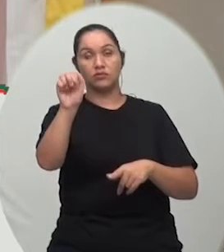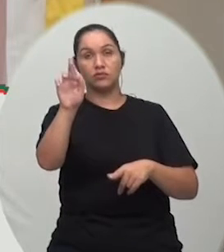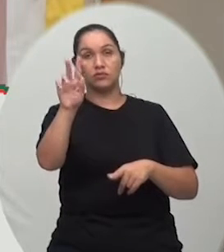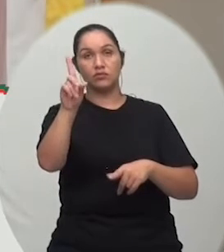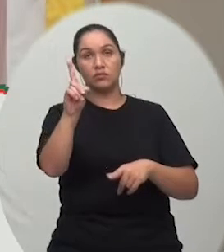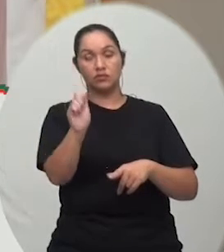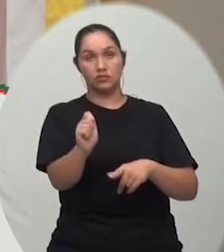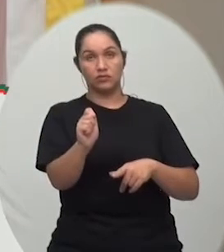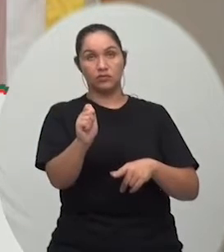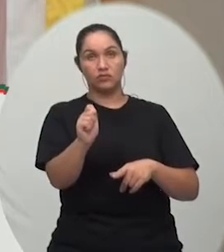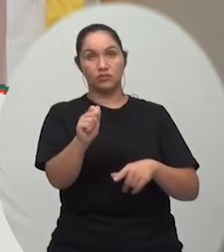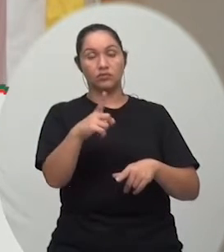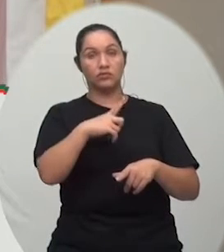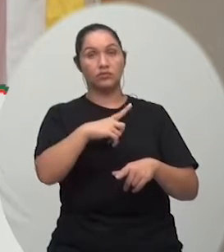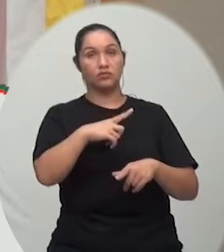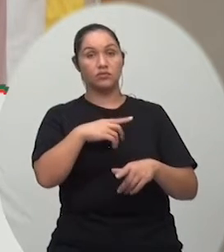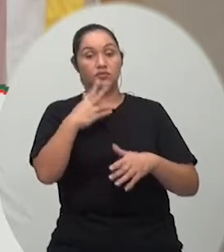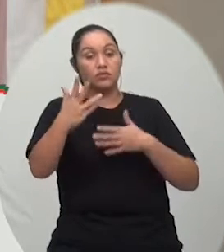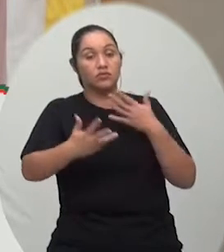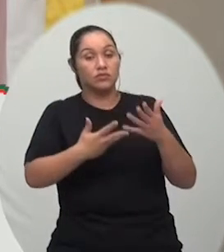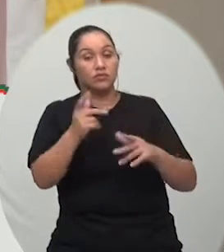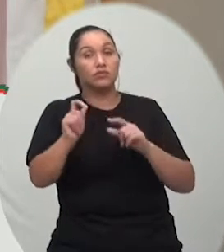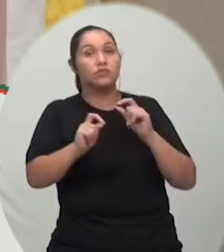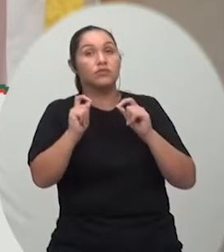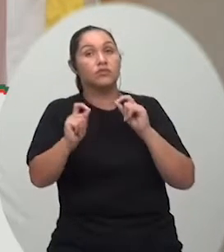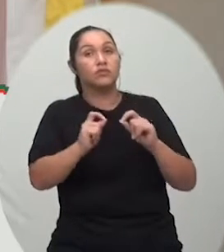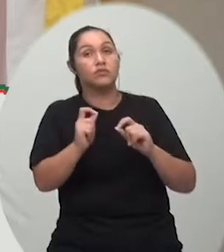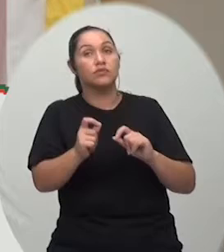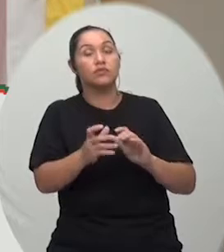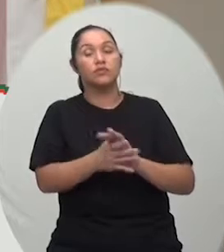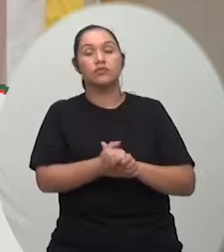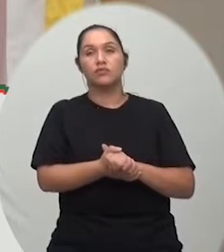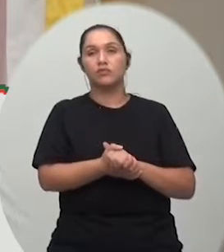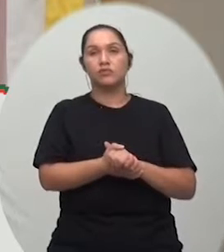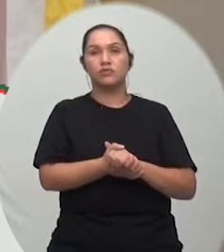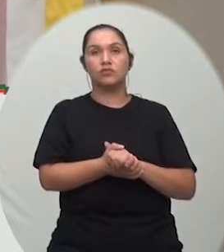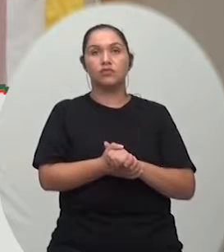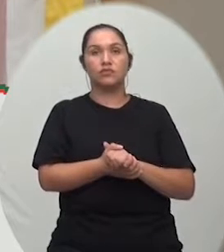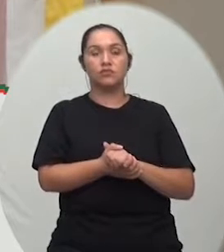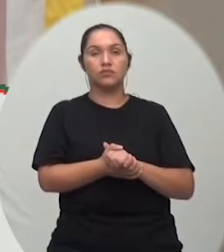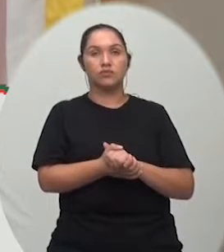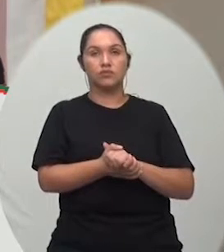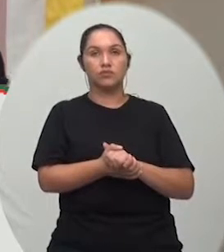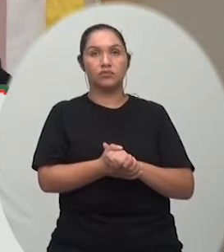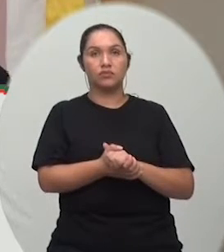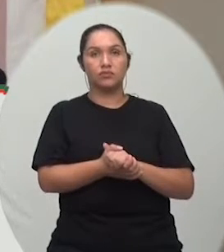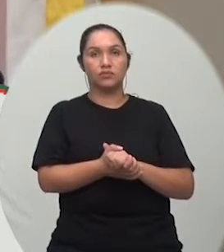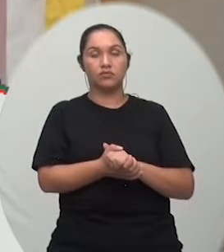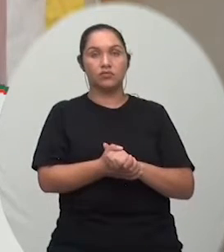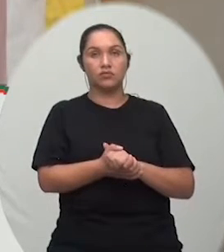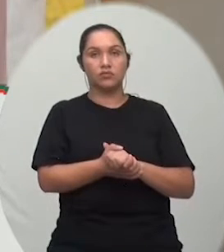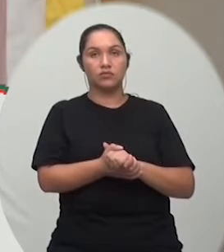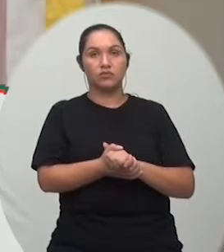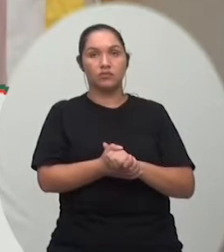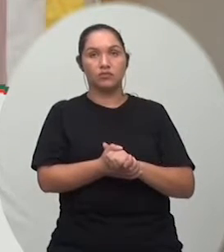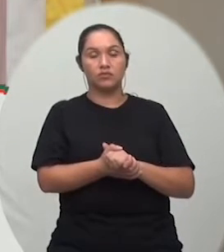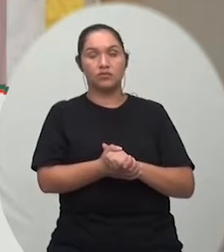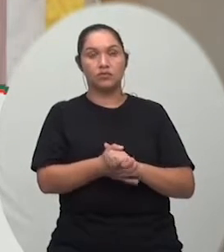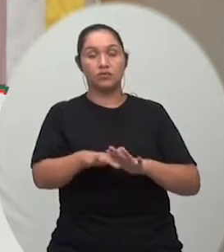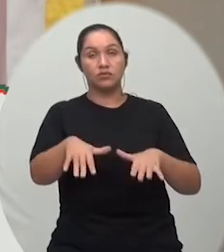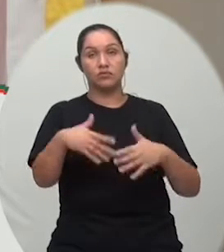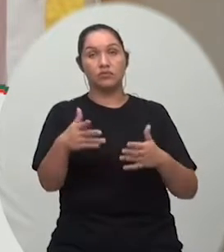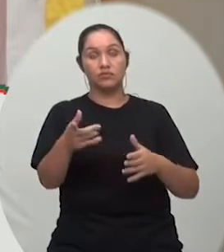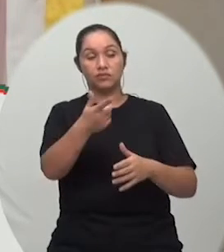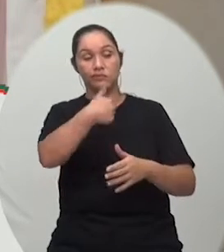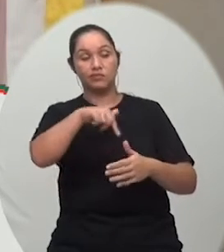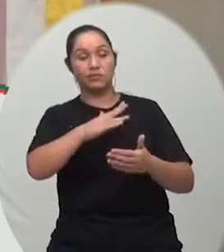destinada justamente para atender como agentes de trânsito. Me recordo que isso foi aprovado, foi feito. O